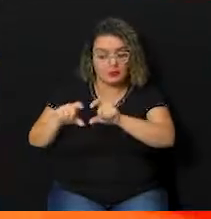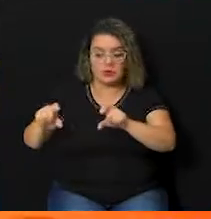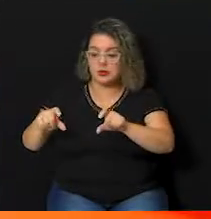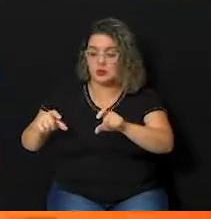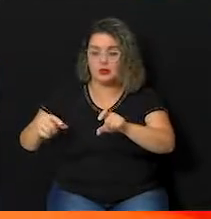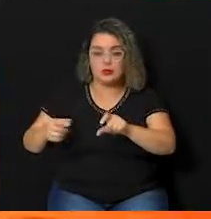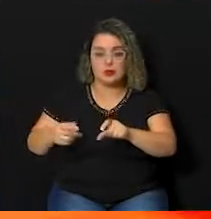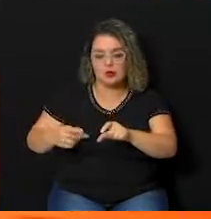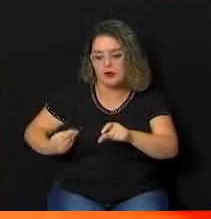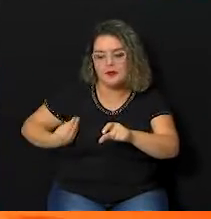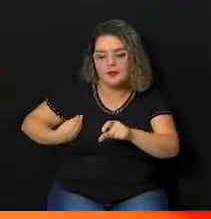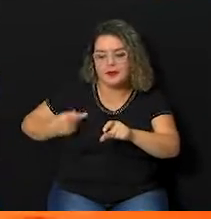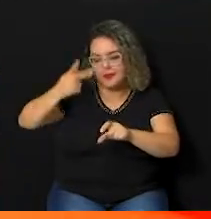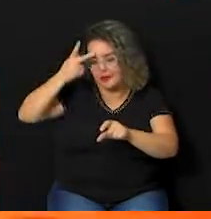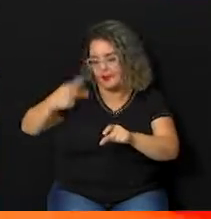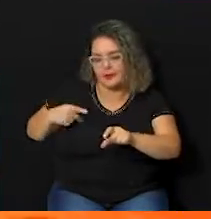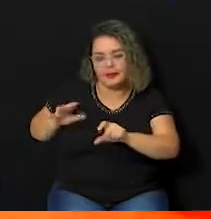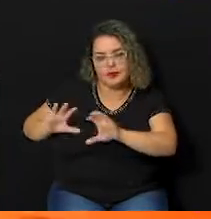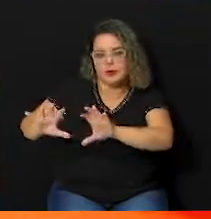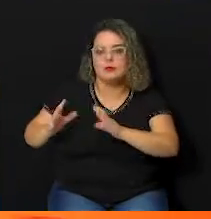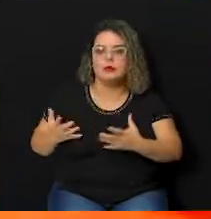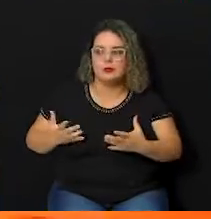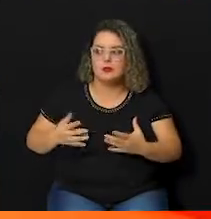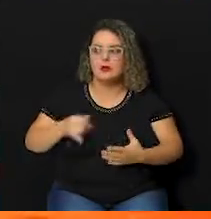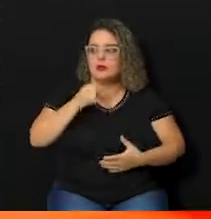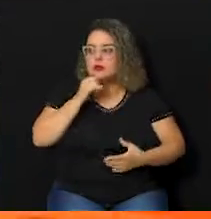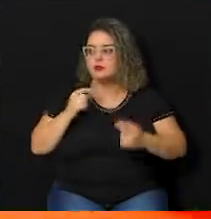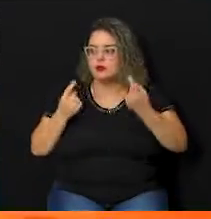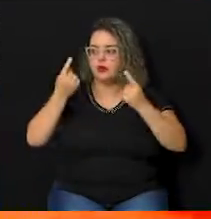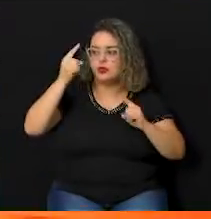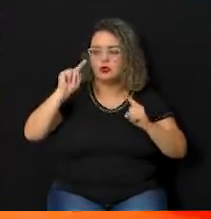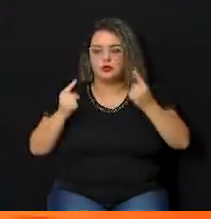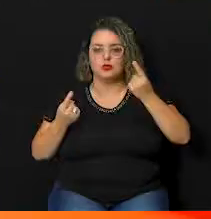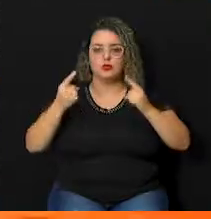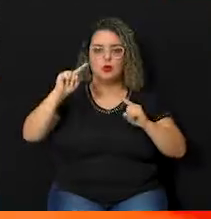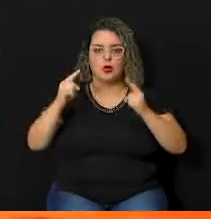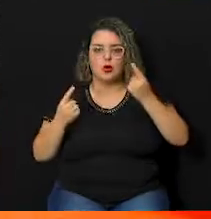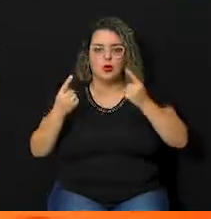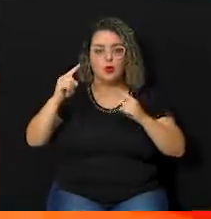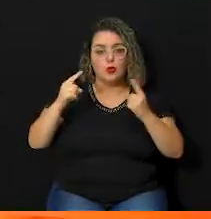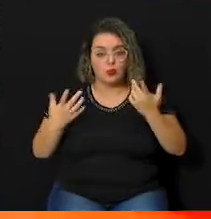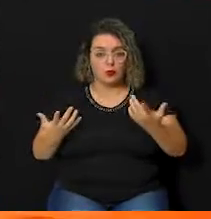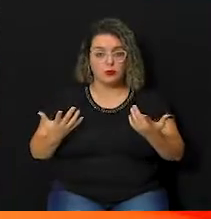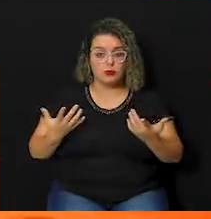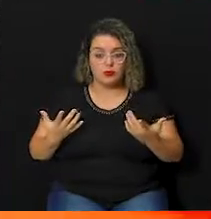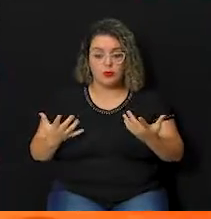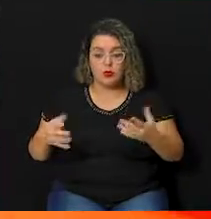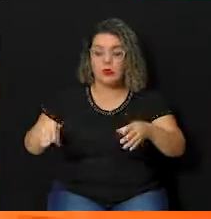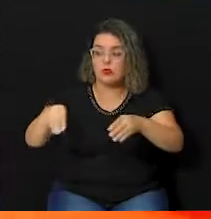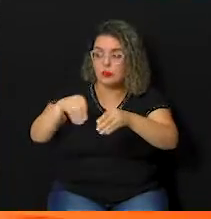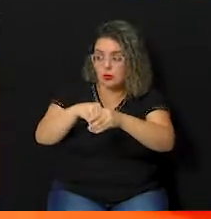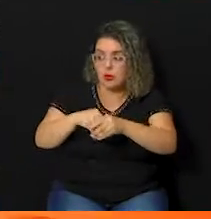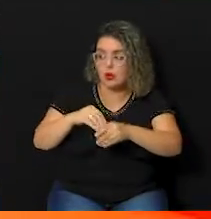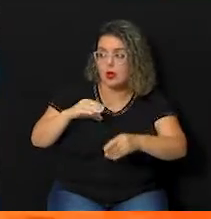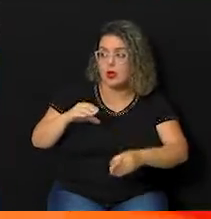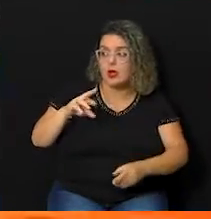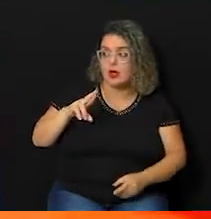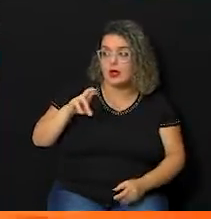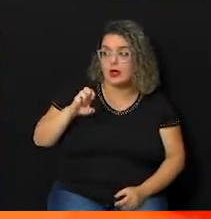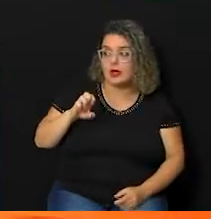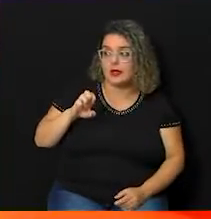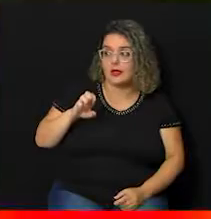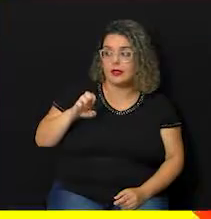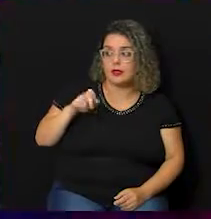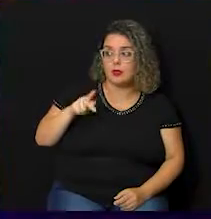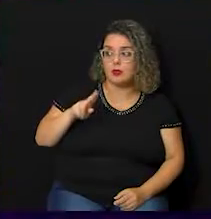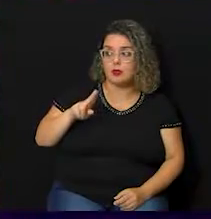na época do carnaval, eu acabei criando o Crepusfolia, que era tipo